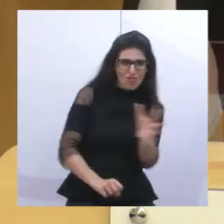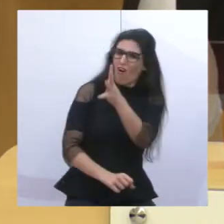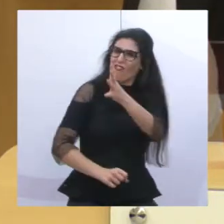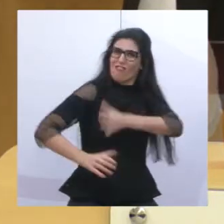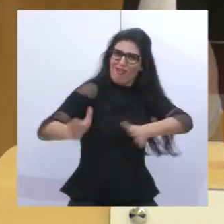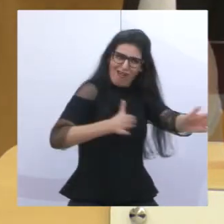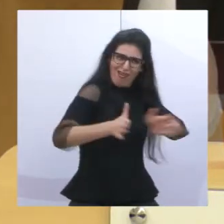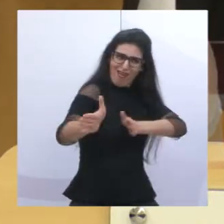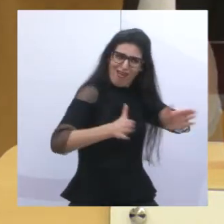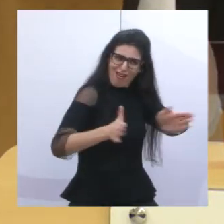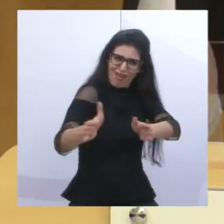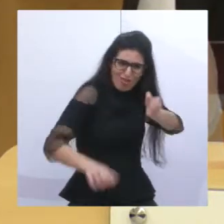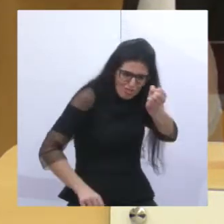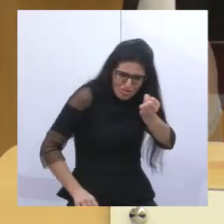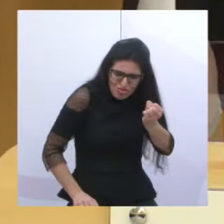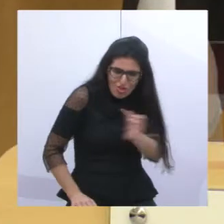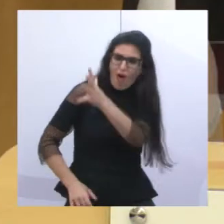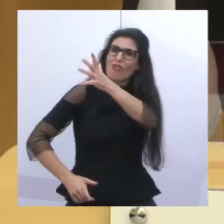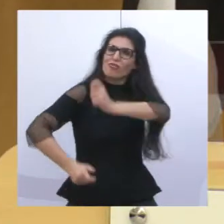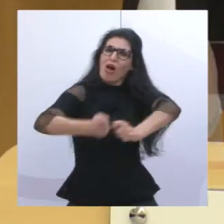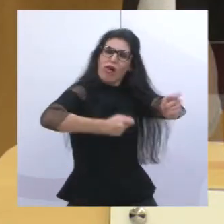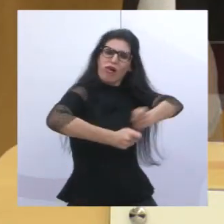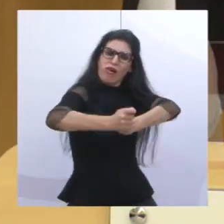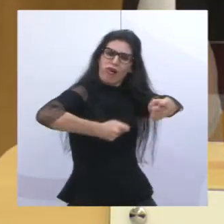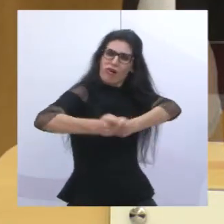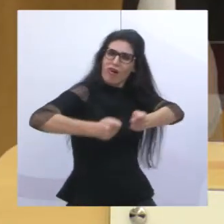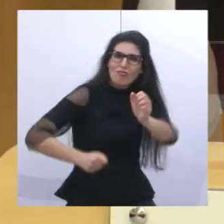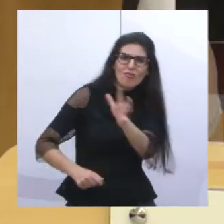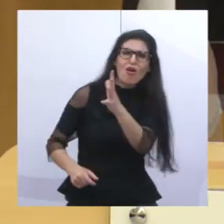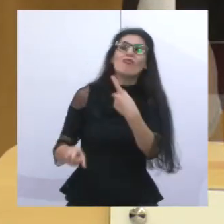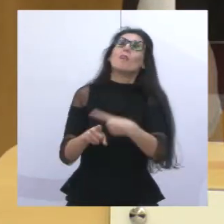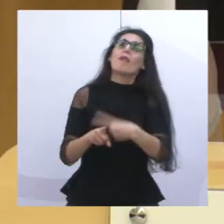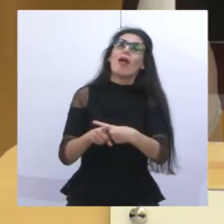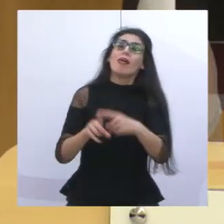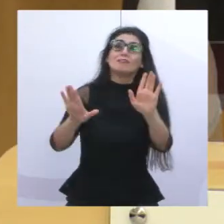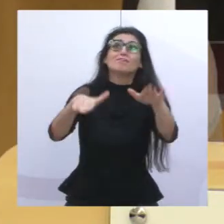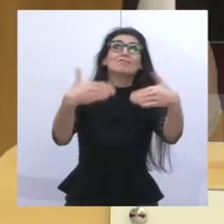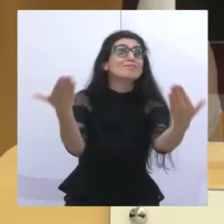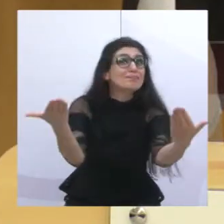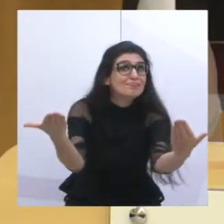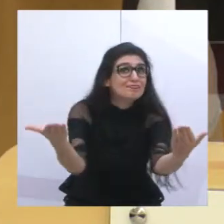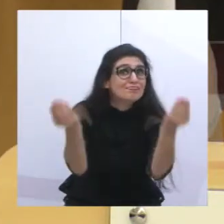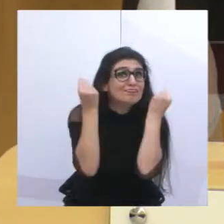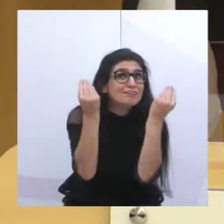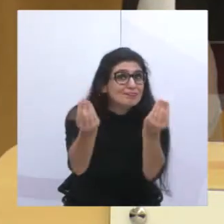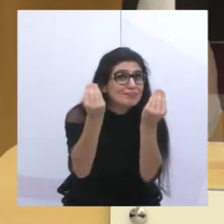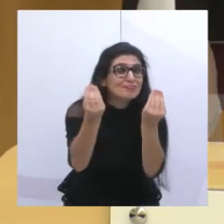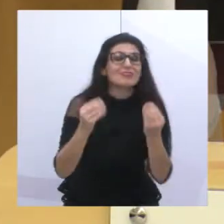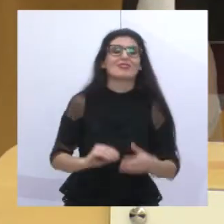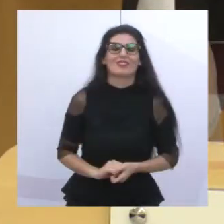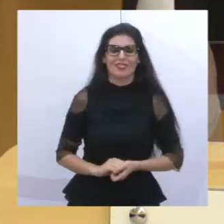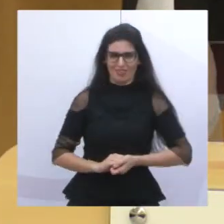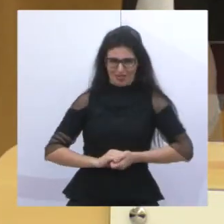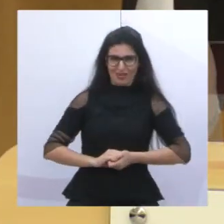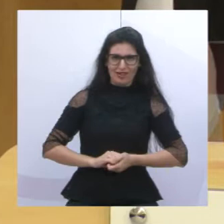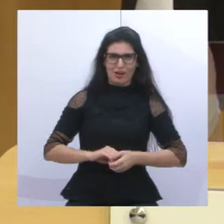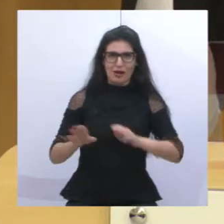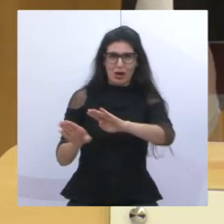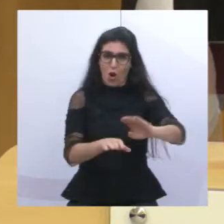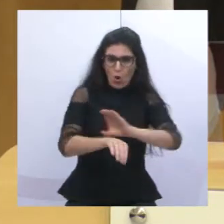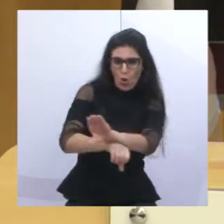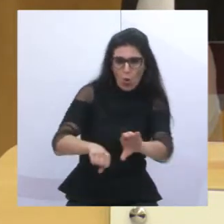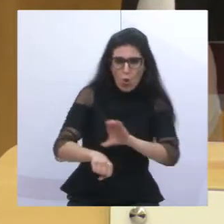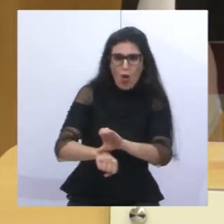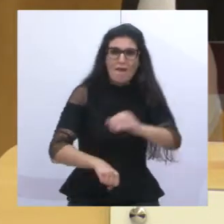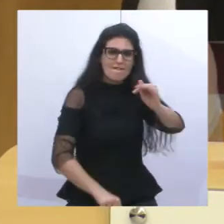administração? Outra coisa que eu quero pontuar aqui, a questão do quê? A questão da Constituição